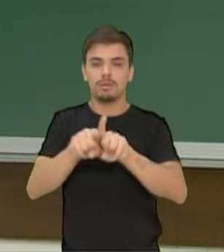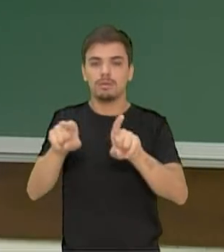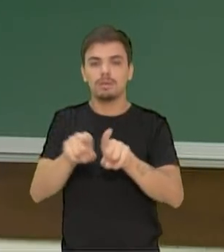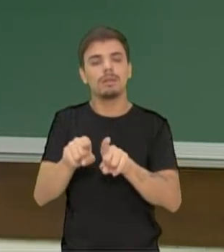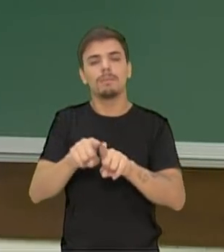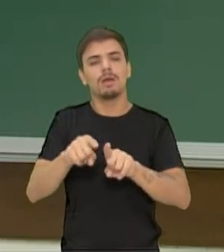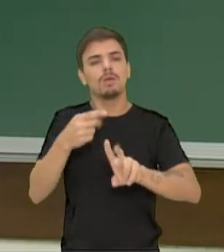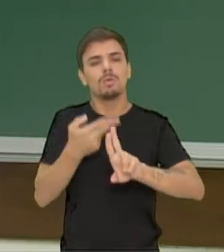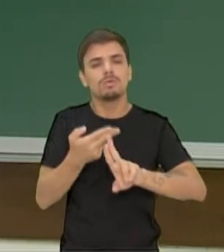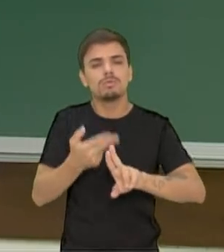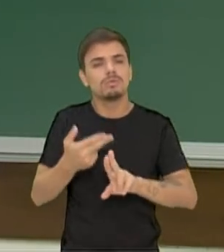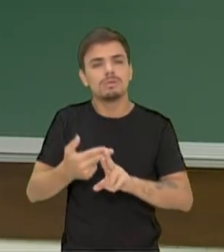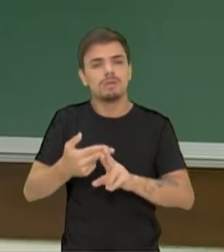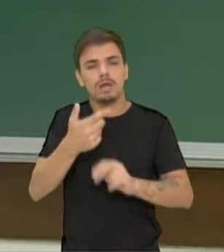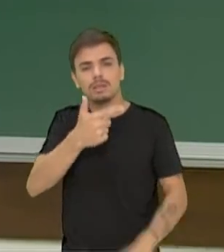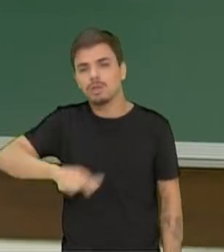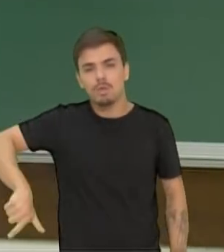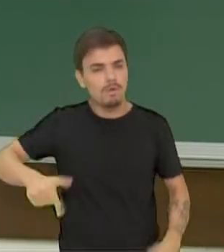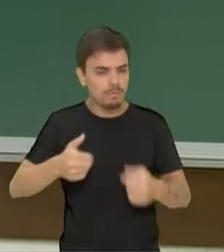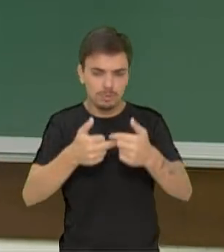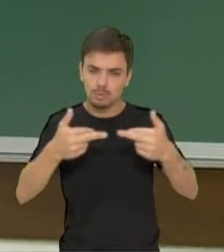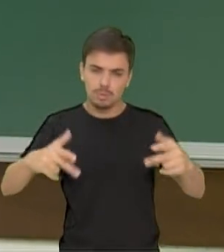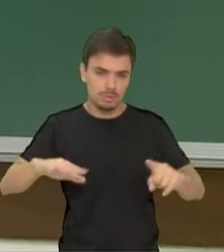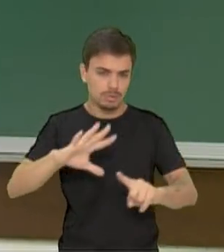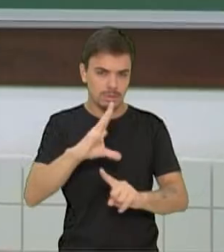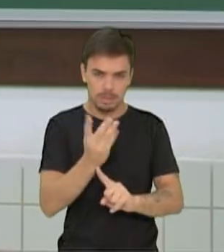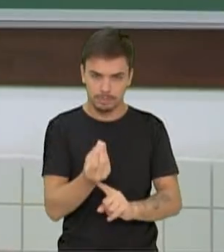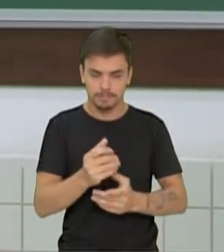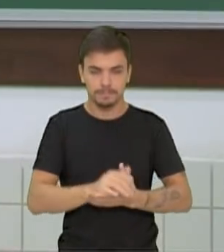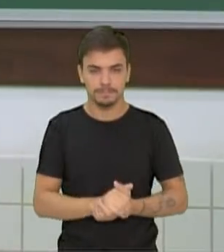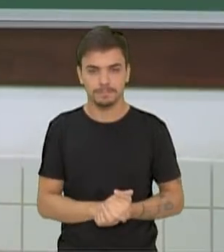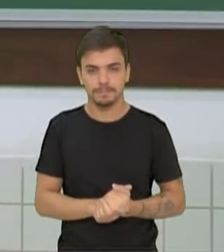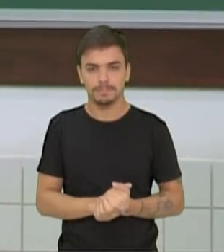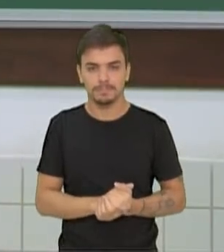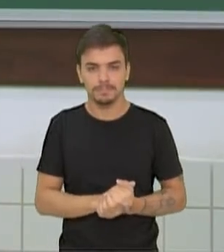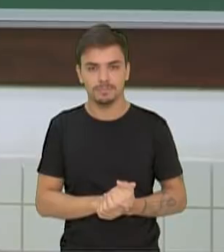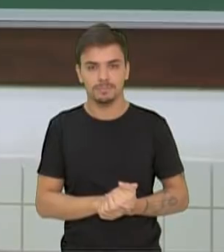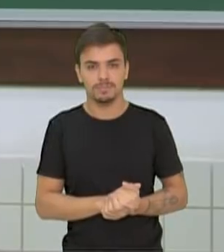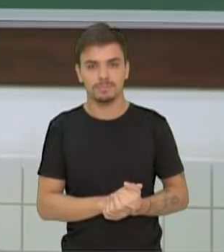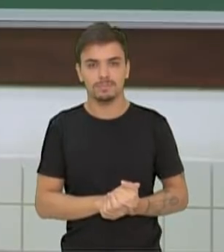instalações artísticas também, tá bom? Então vamos começar.